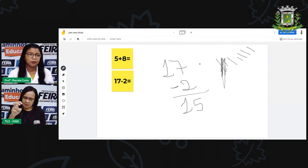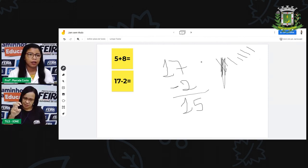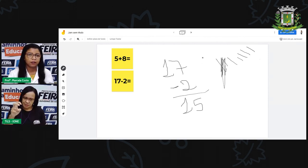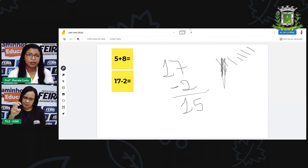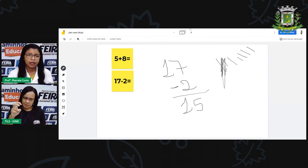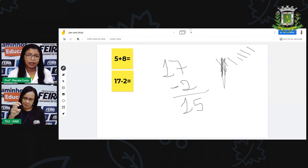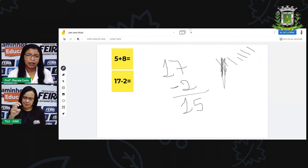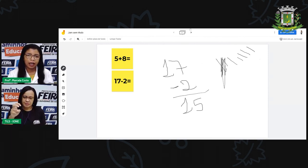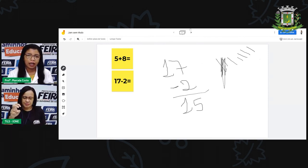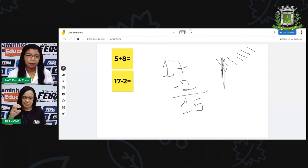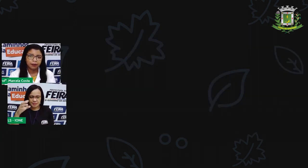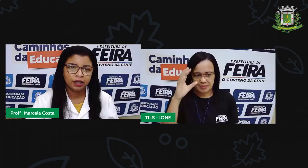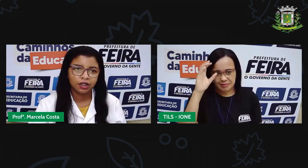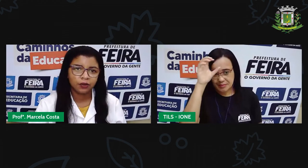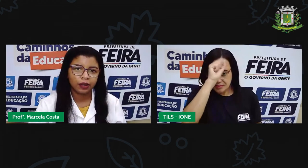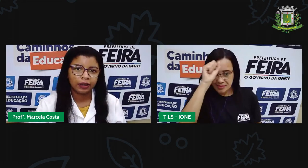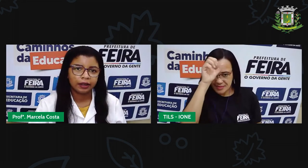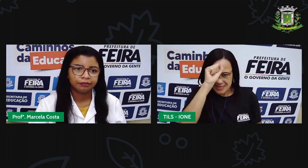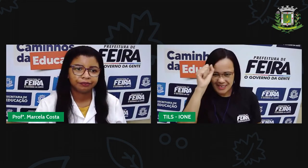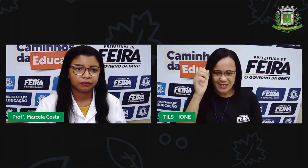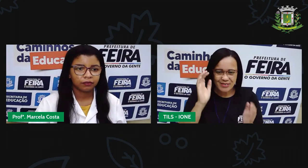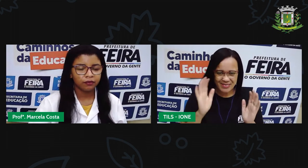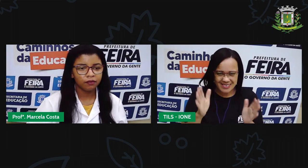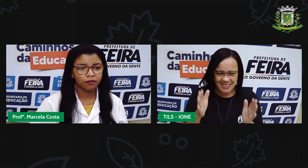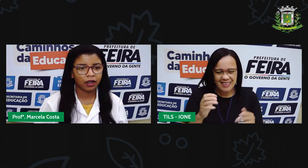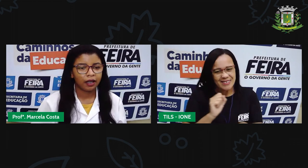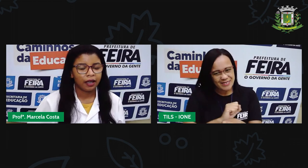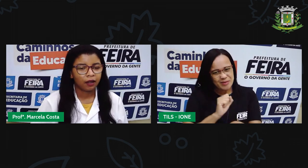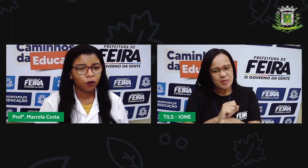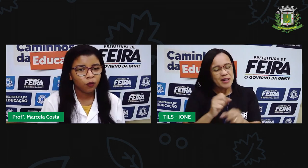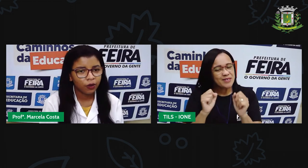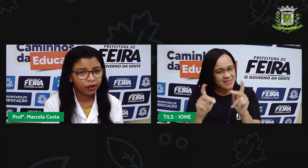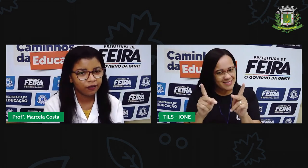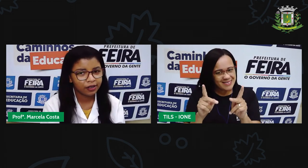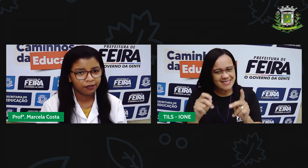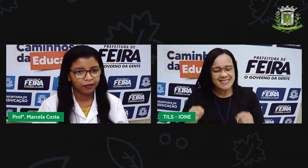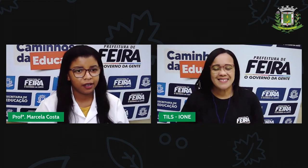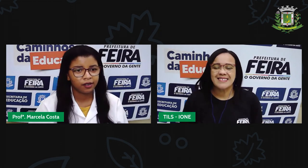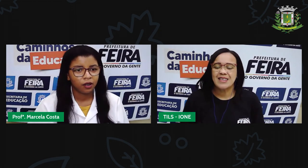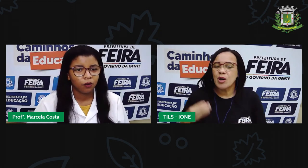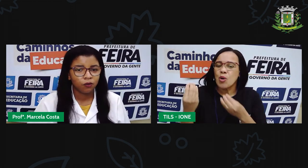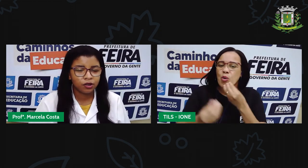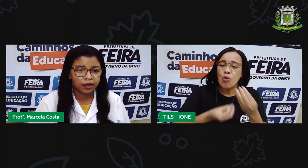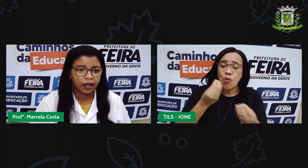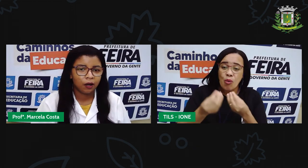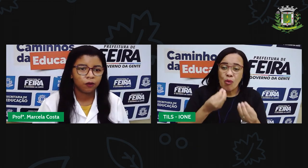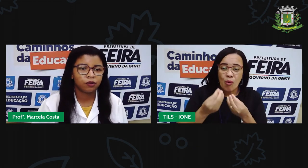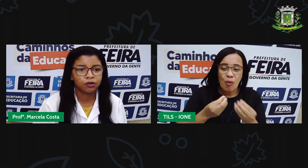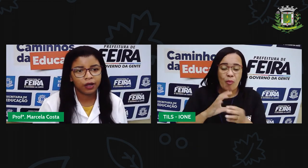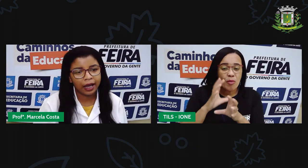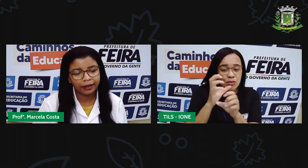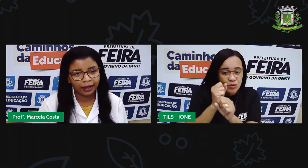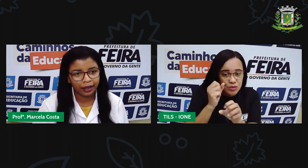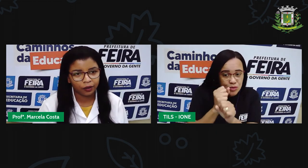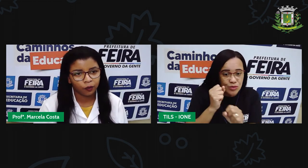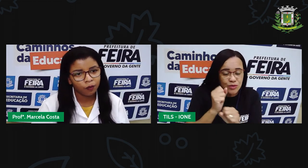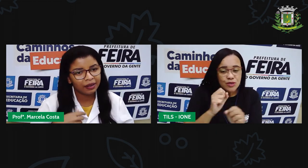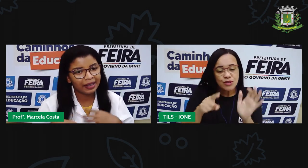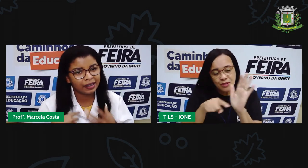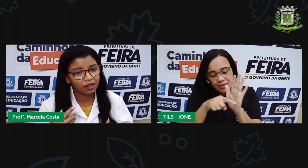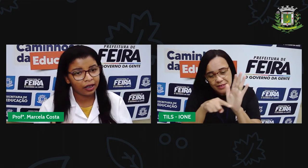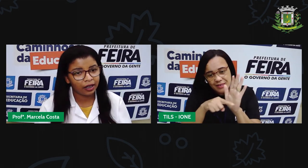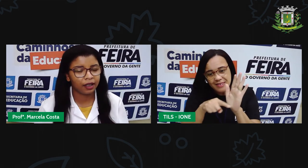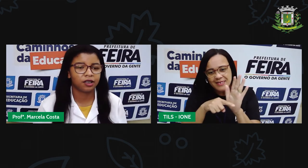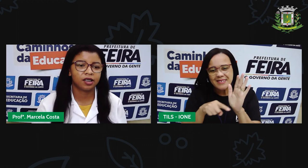espero que você tenha aprendido aí como é que você faz os cálculos no caderno